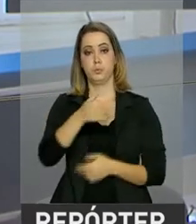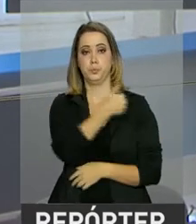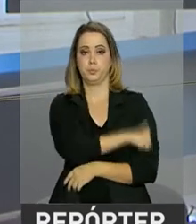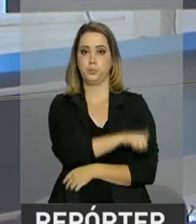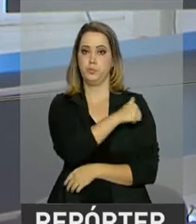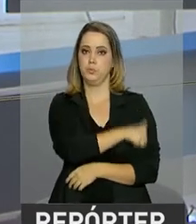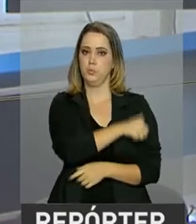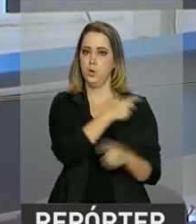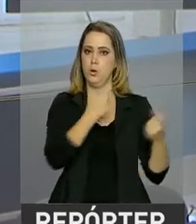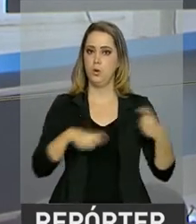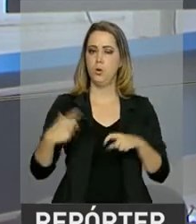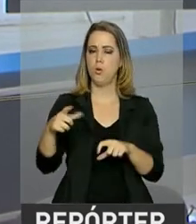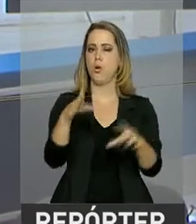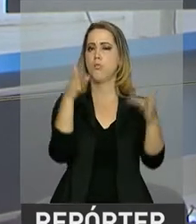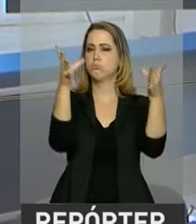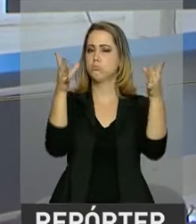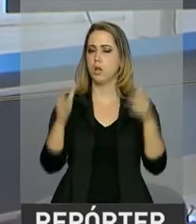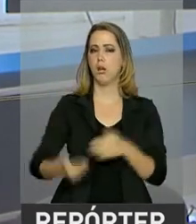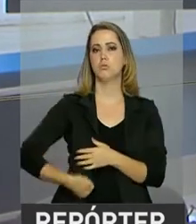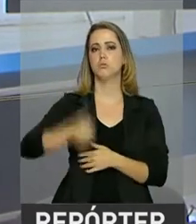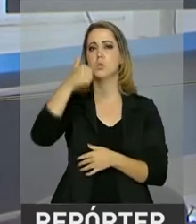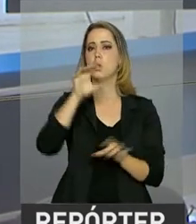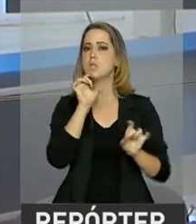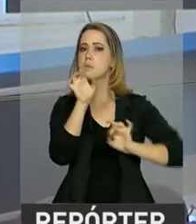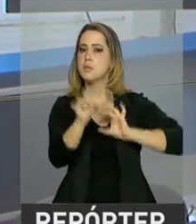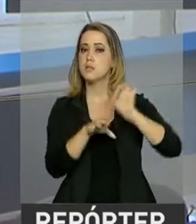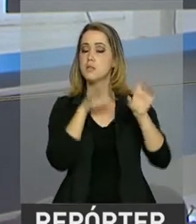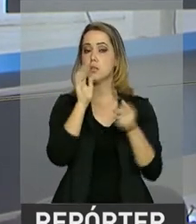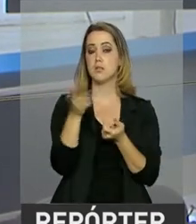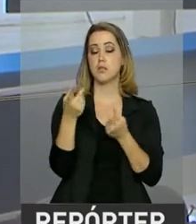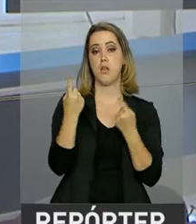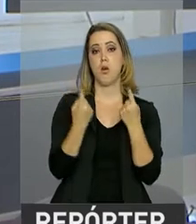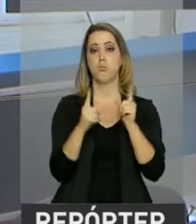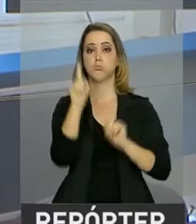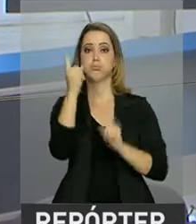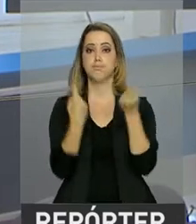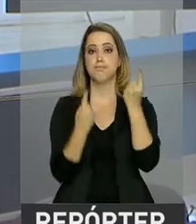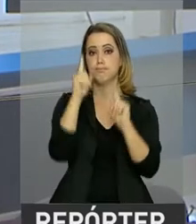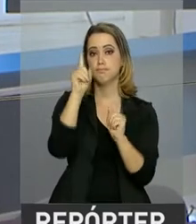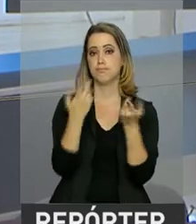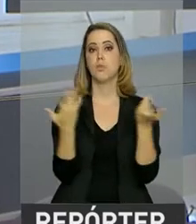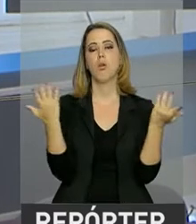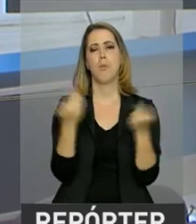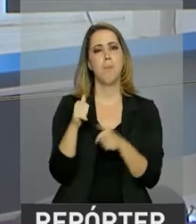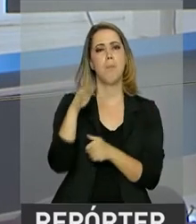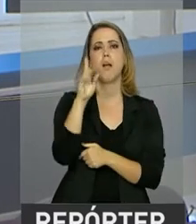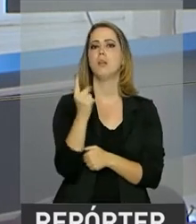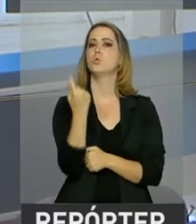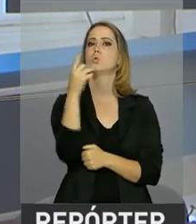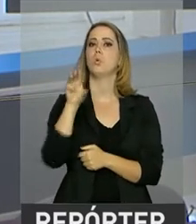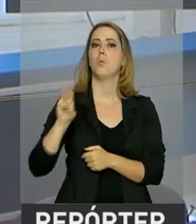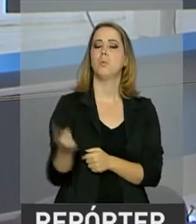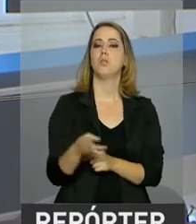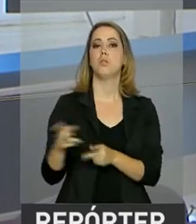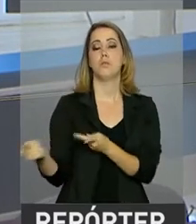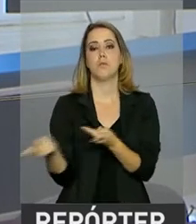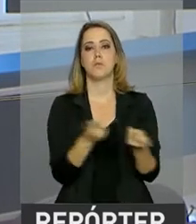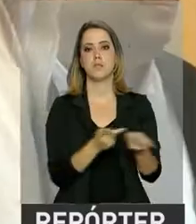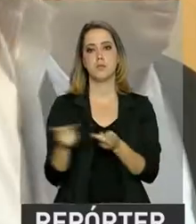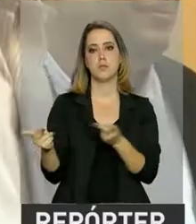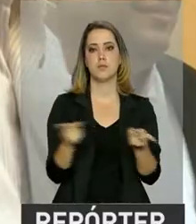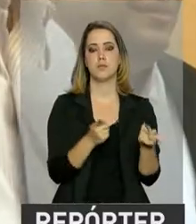durante o Carnaval. Cerca de 1 milhão de pessoas, entre brasileiros e estrangeiros, deve visitar o Rio durante o